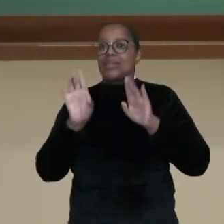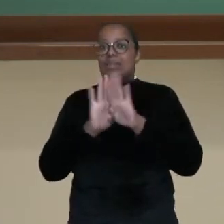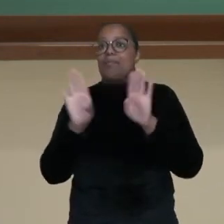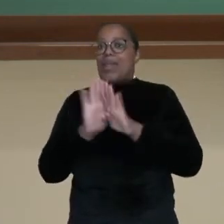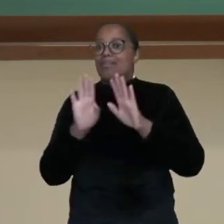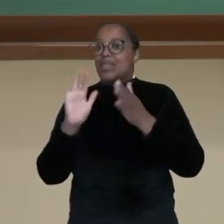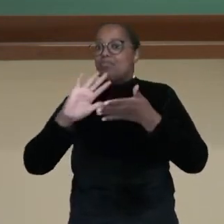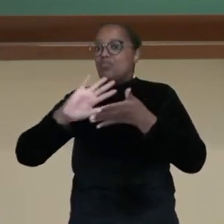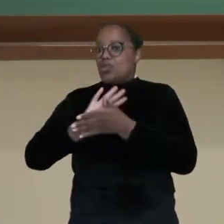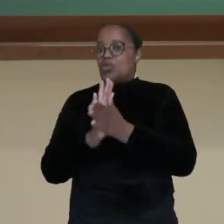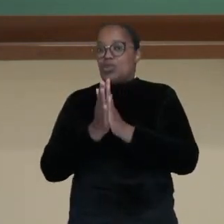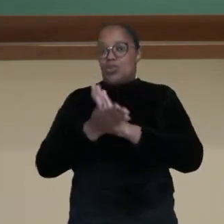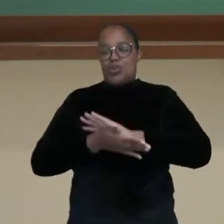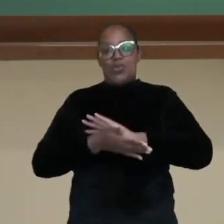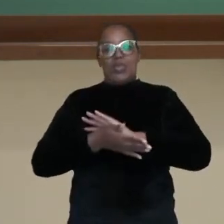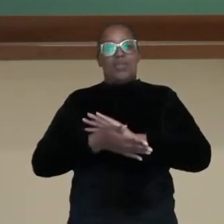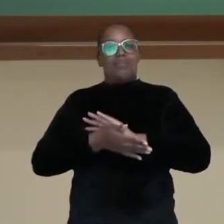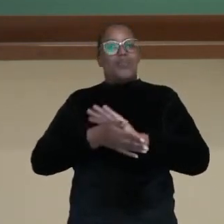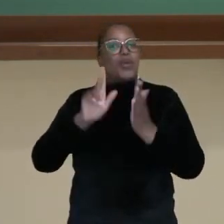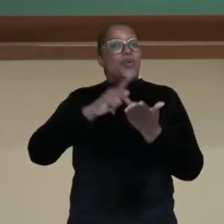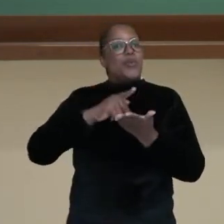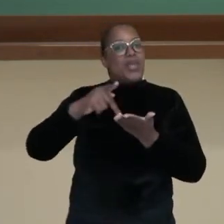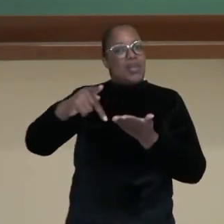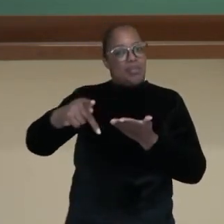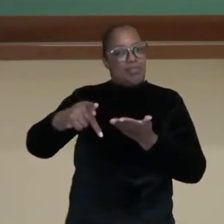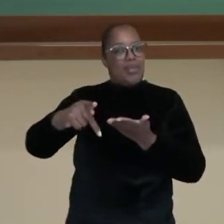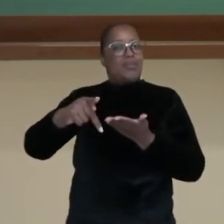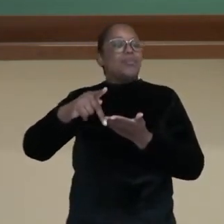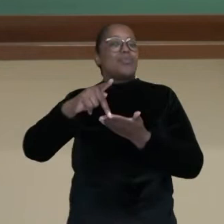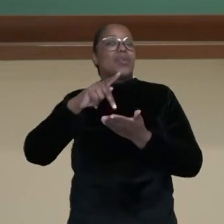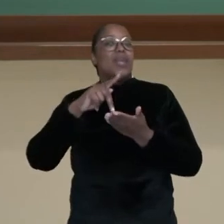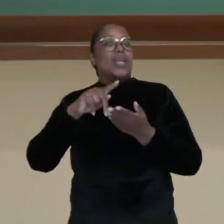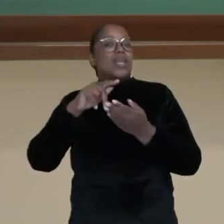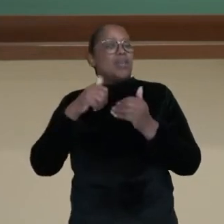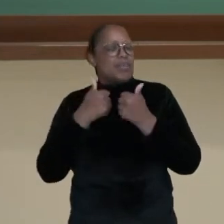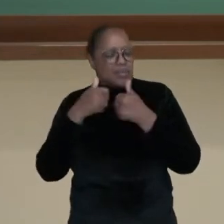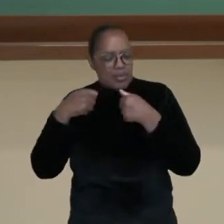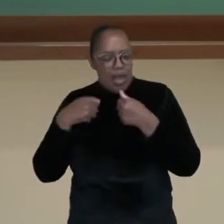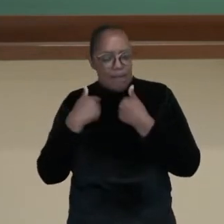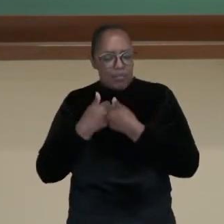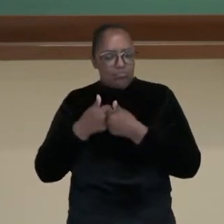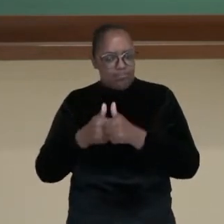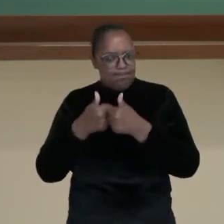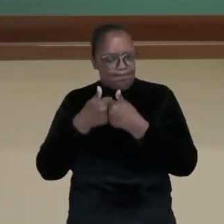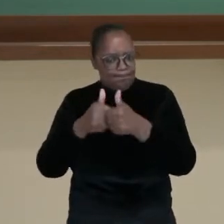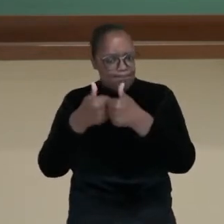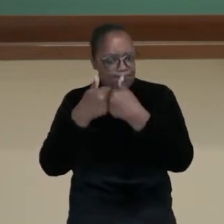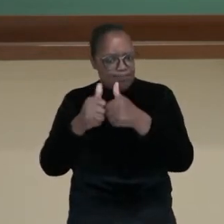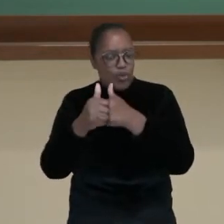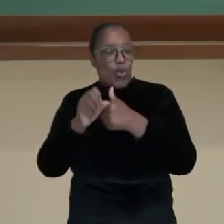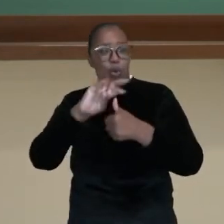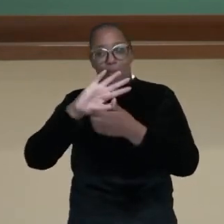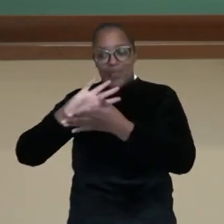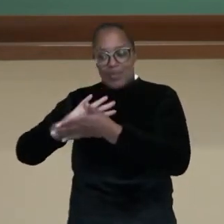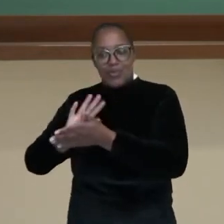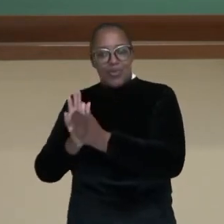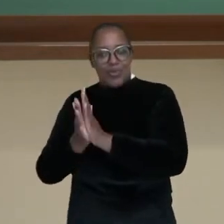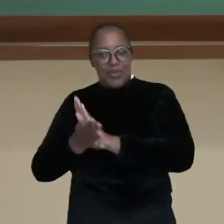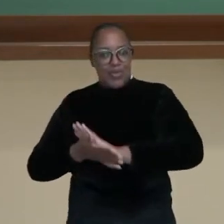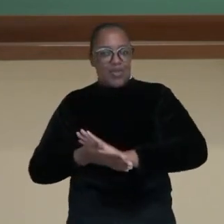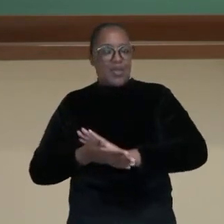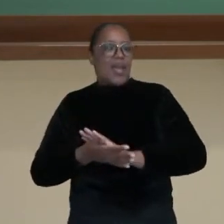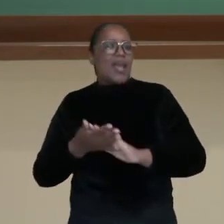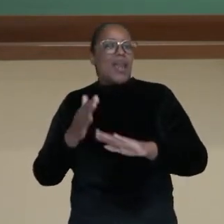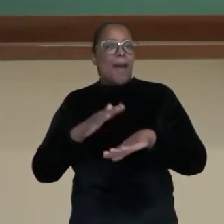inimigo. Criar um inimigo que deve ser perseguido, que deve ser eliminado, é